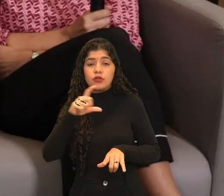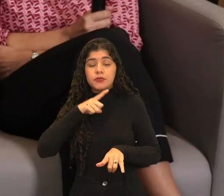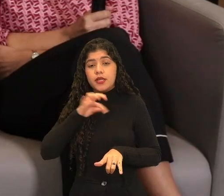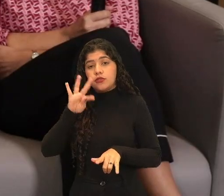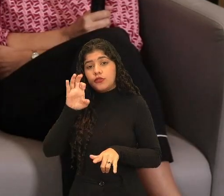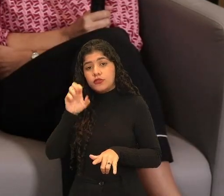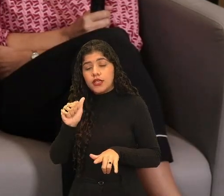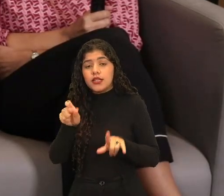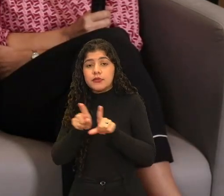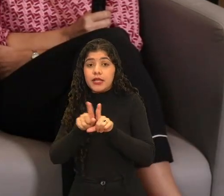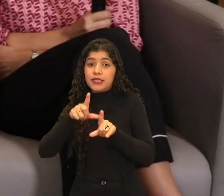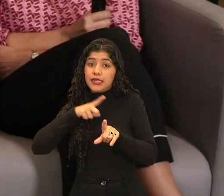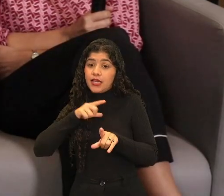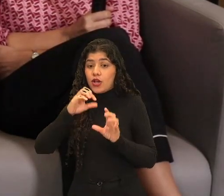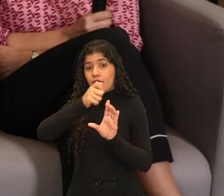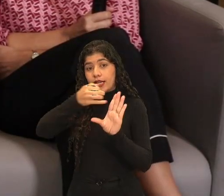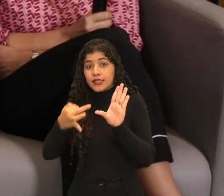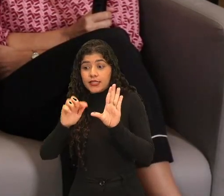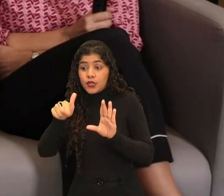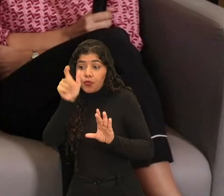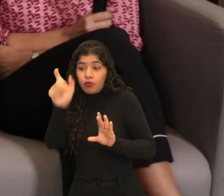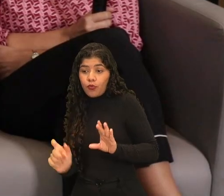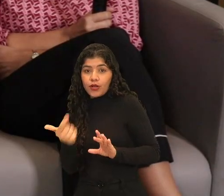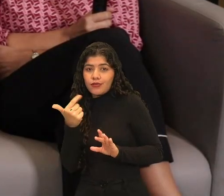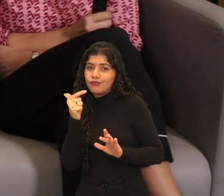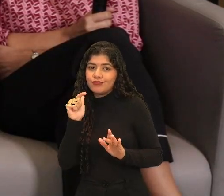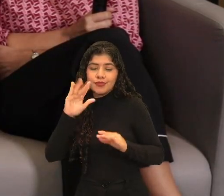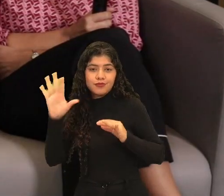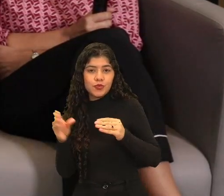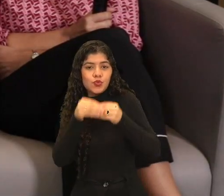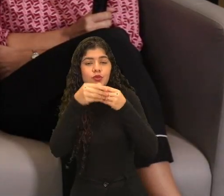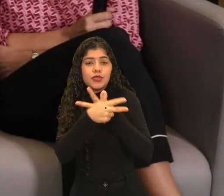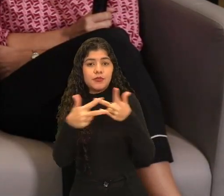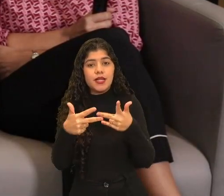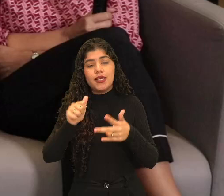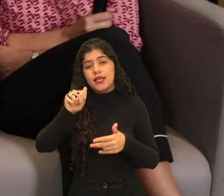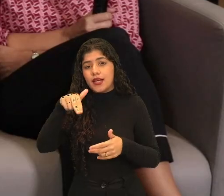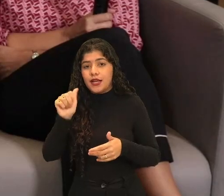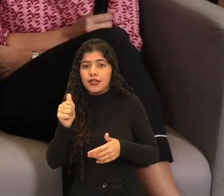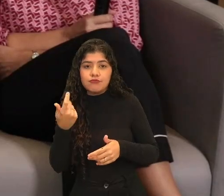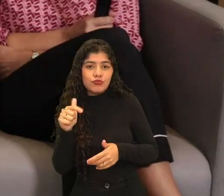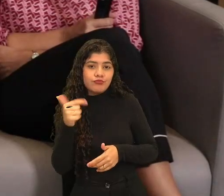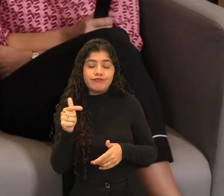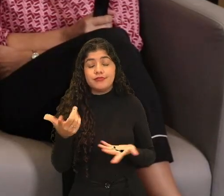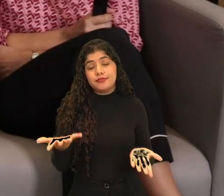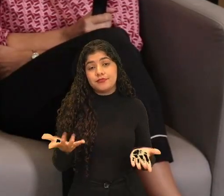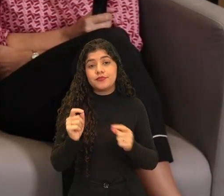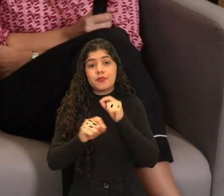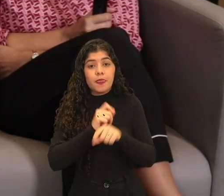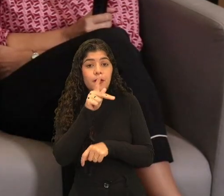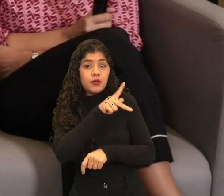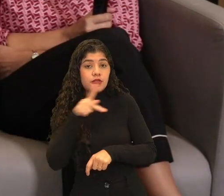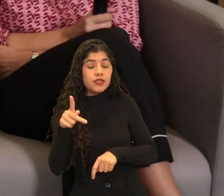ter características que o Pedro não tem, ele pode ter comorbidades associadas ao TEA que a Ana não tem. Então, o professor,